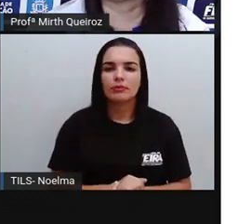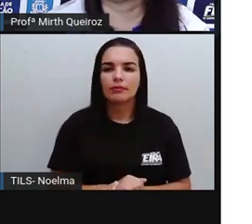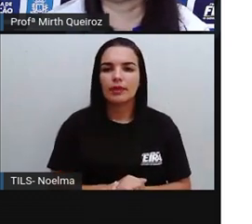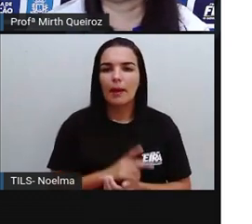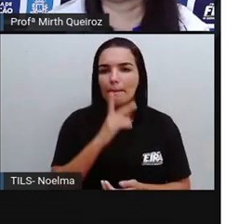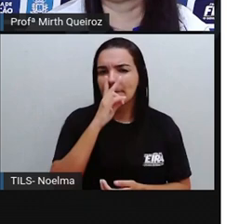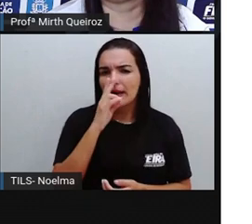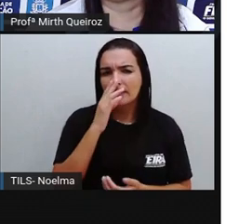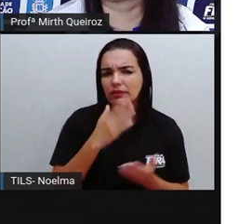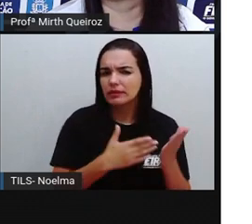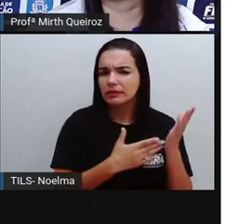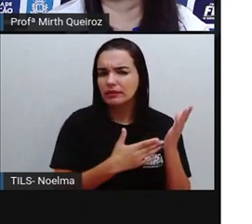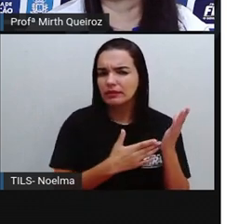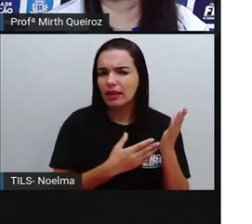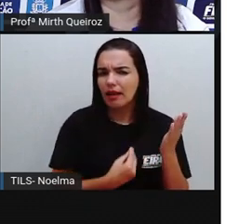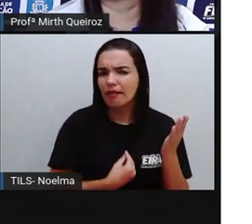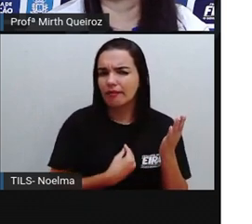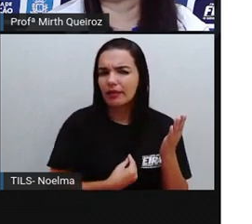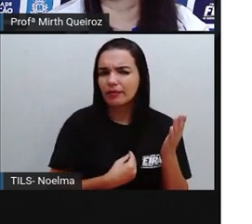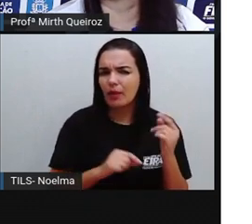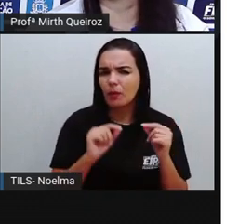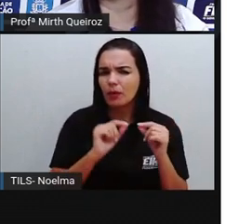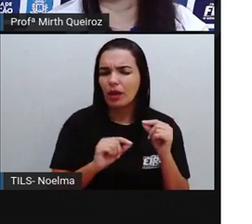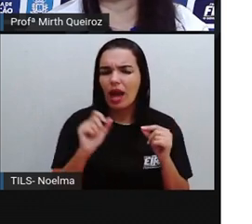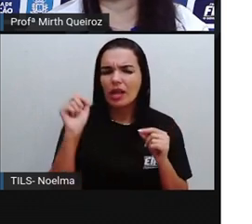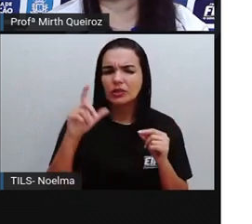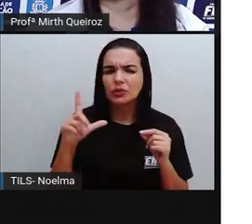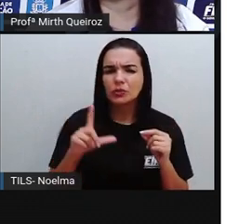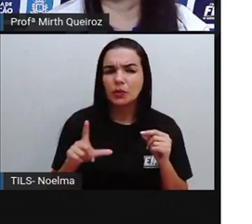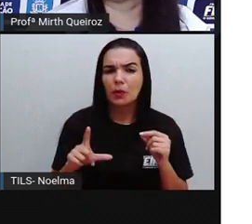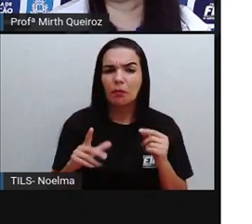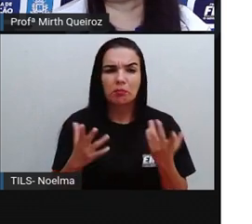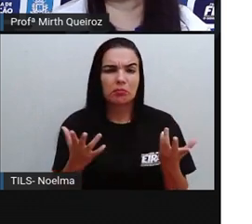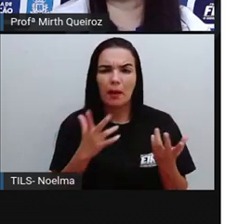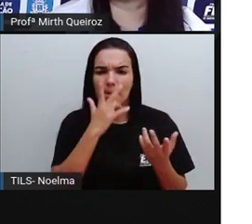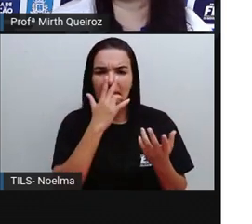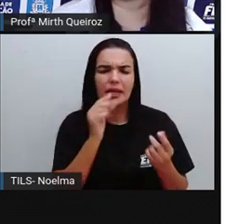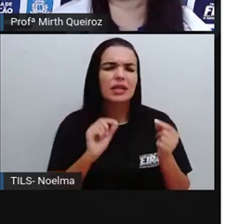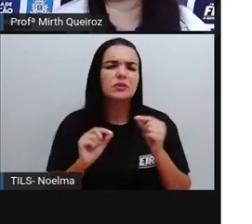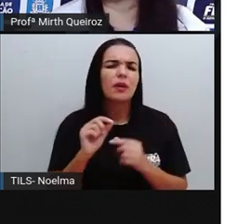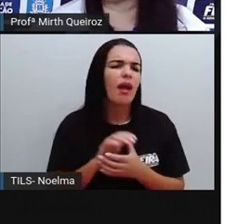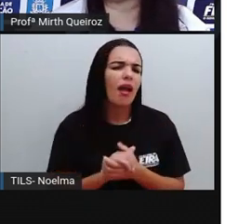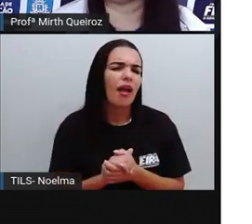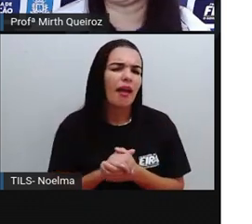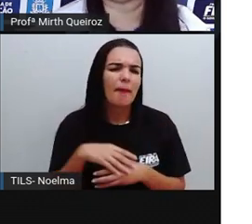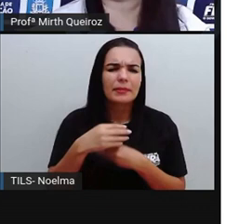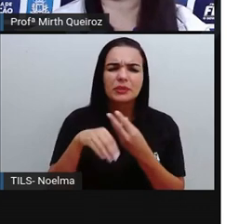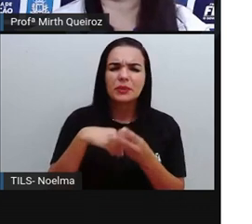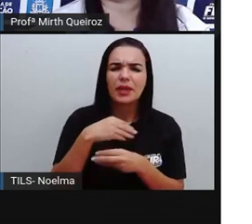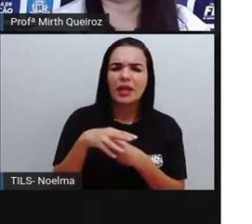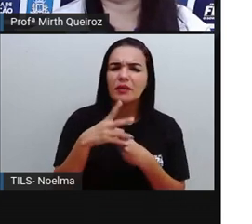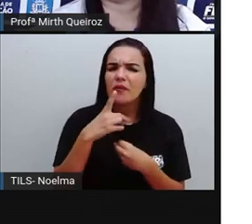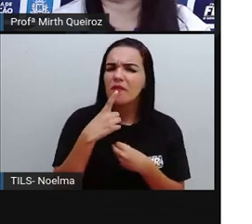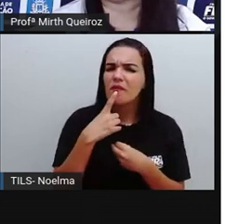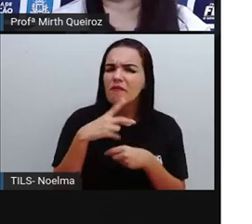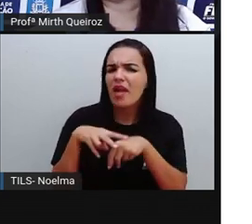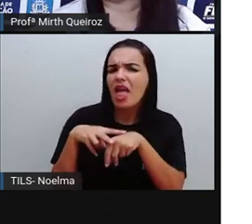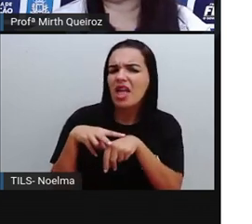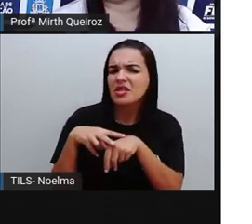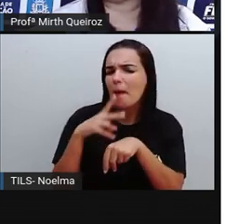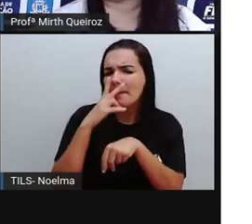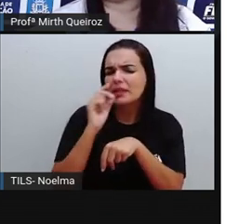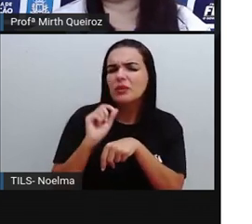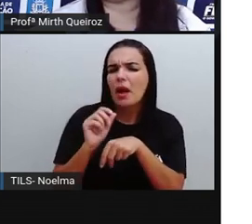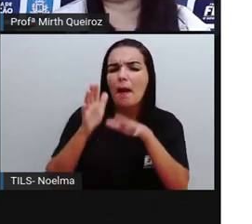temos a presença do azul, né? Um azul assim, misturado com verde. Será que